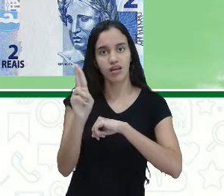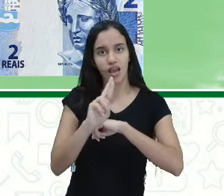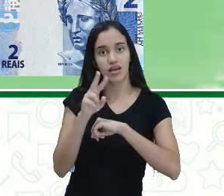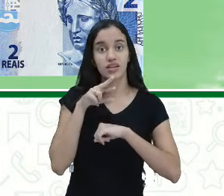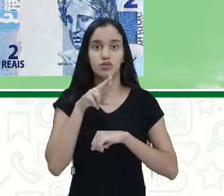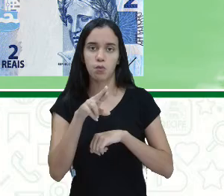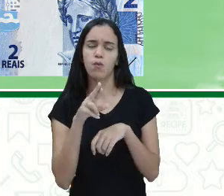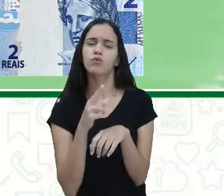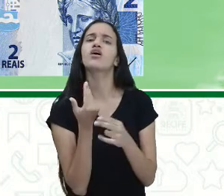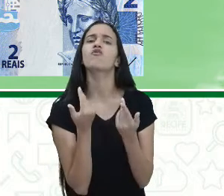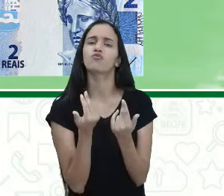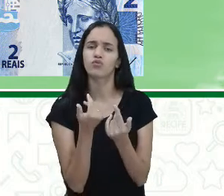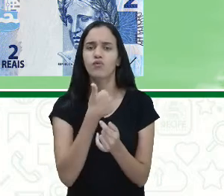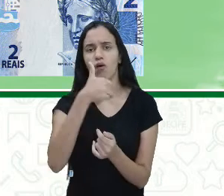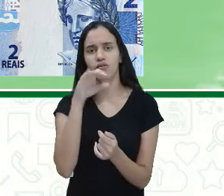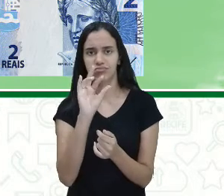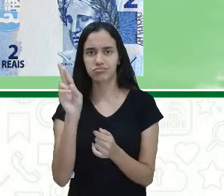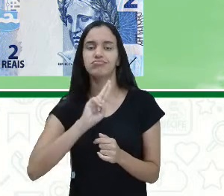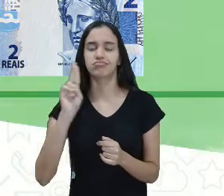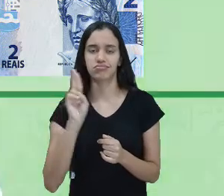dar o mesmo 10 reais.